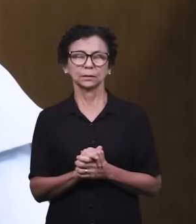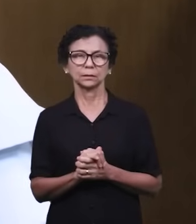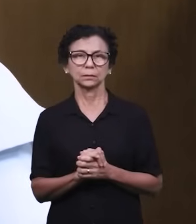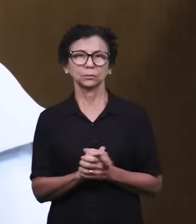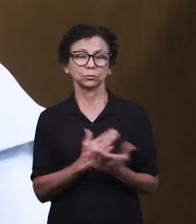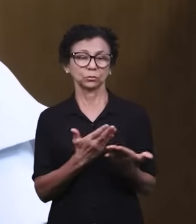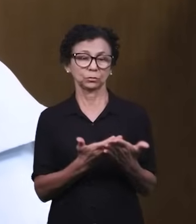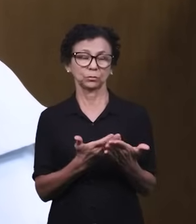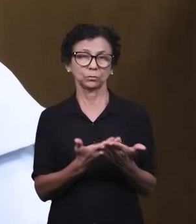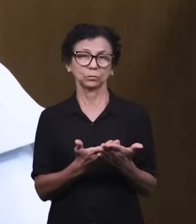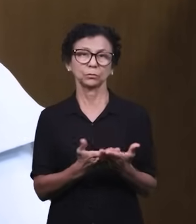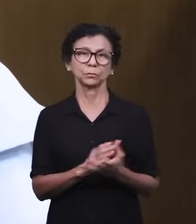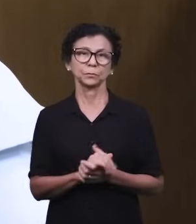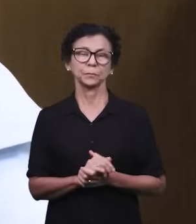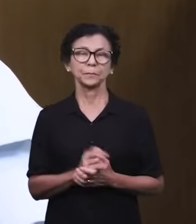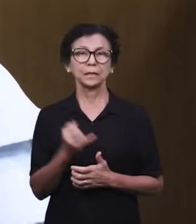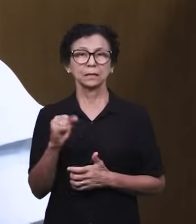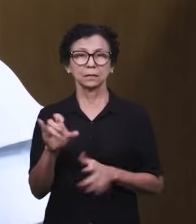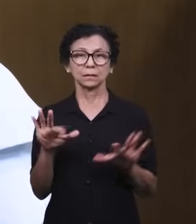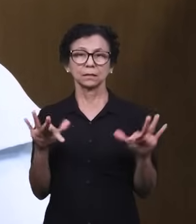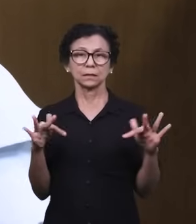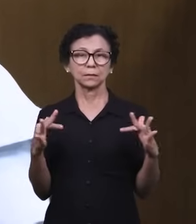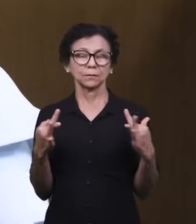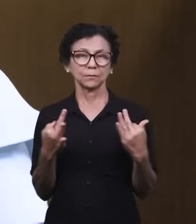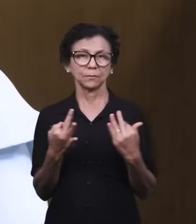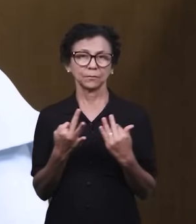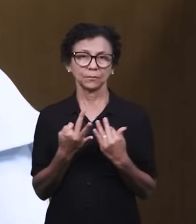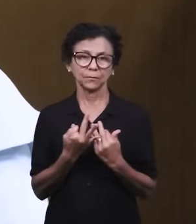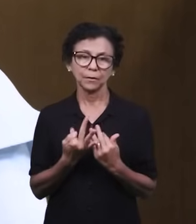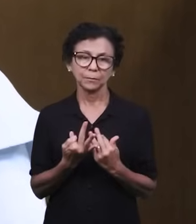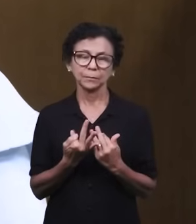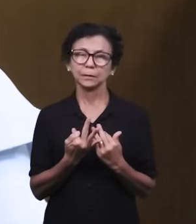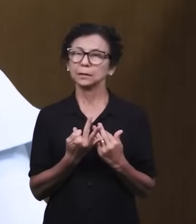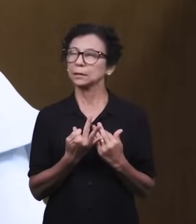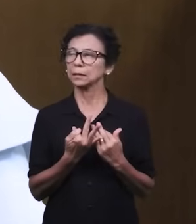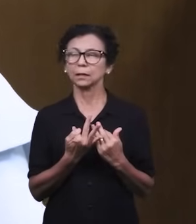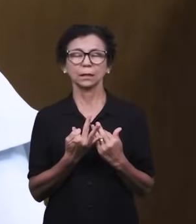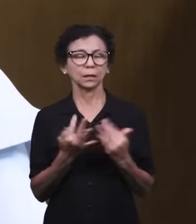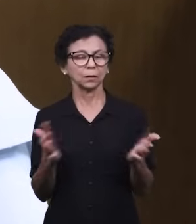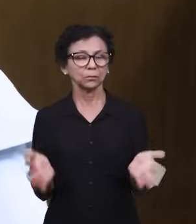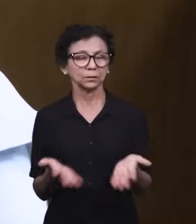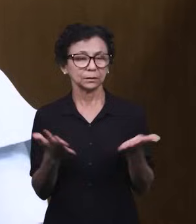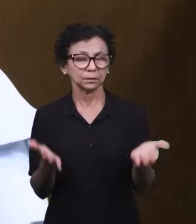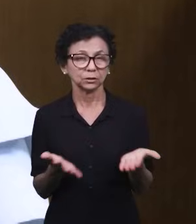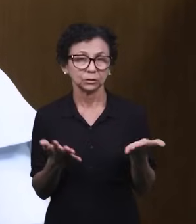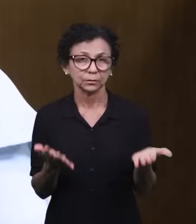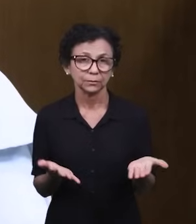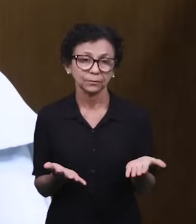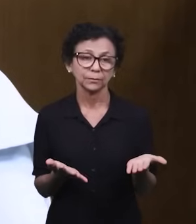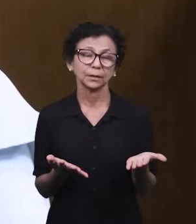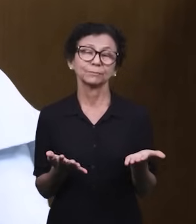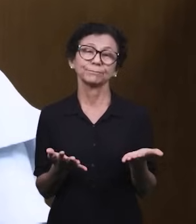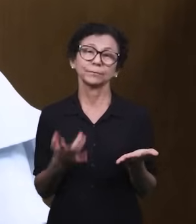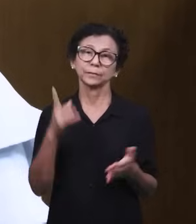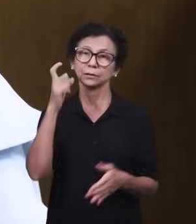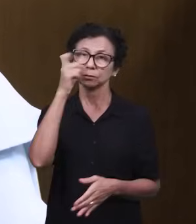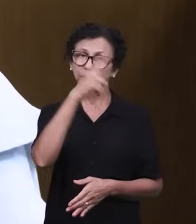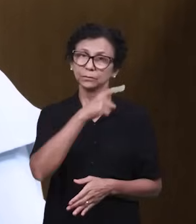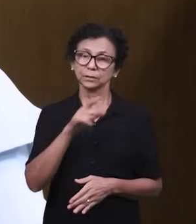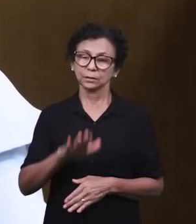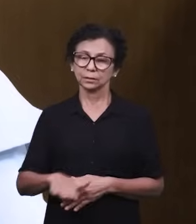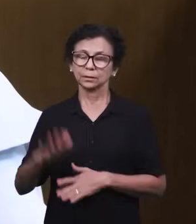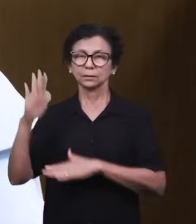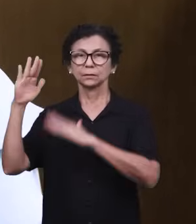estava já na escola de música da professora Jane Gonçalves, estudando também o instrumento, e a Sara era